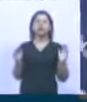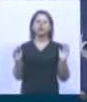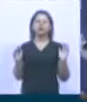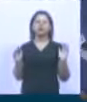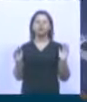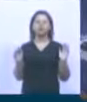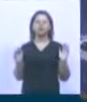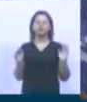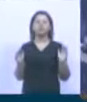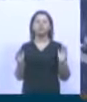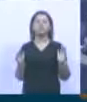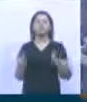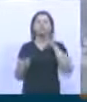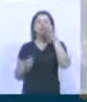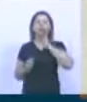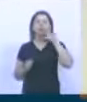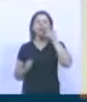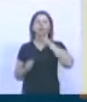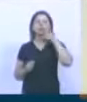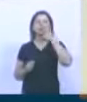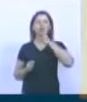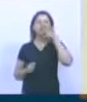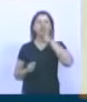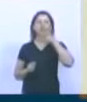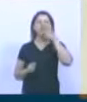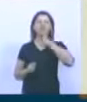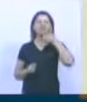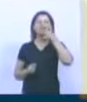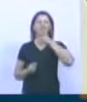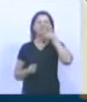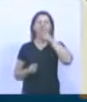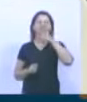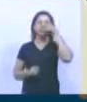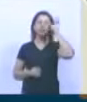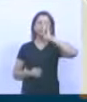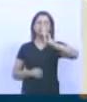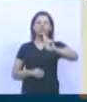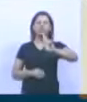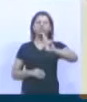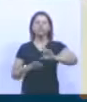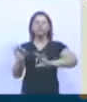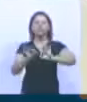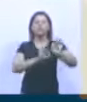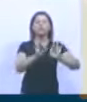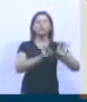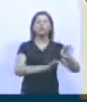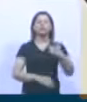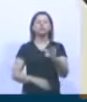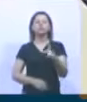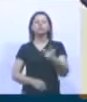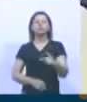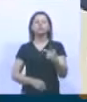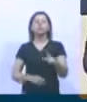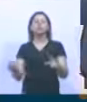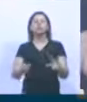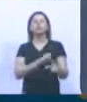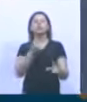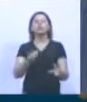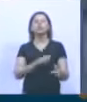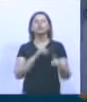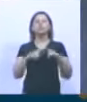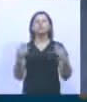Já durante toda a pregação, o Senhor foi operando em você, mas